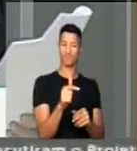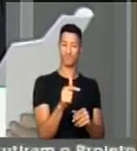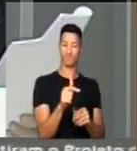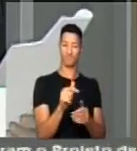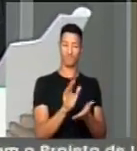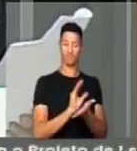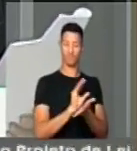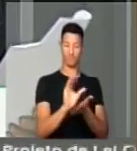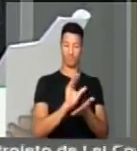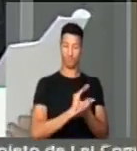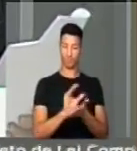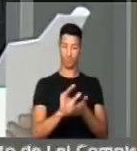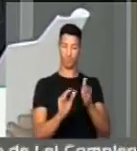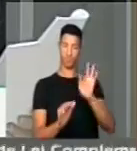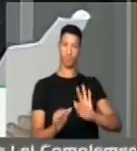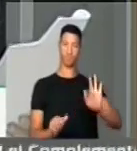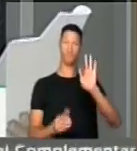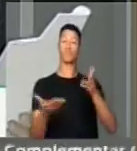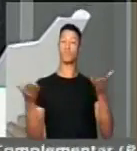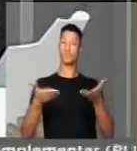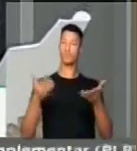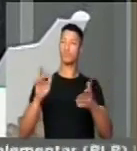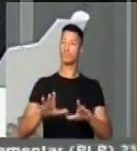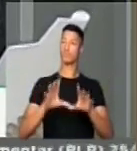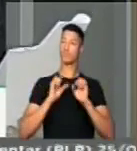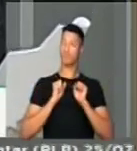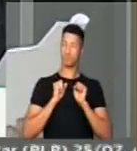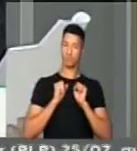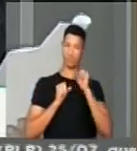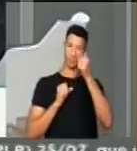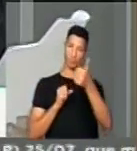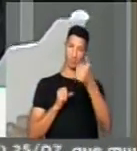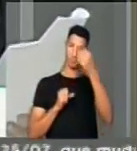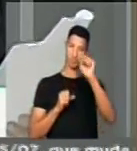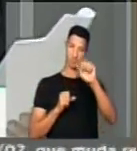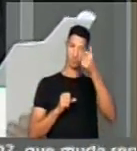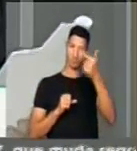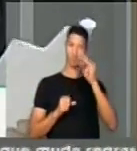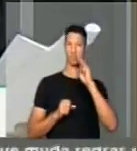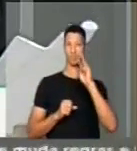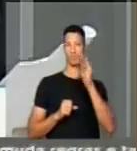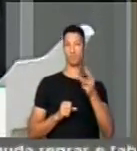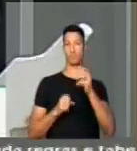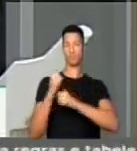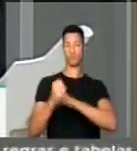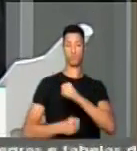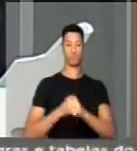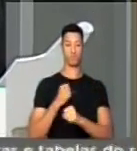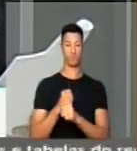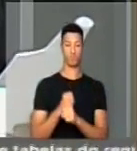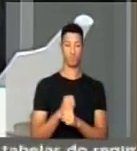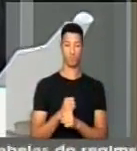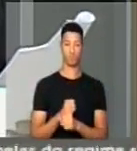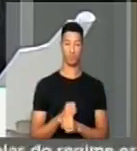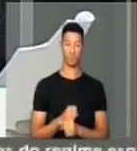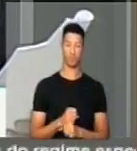com financiamento federal. Agora receberão 182 milhões por ano.